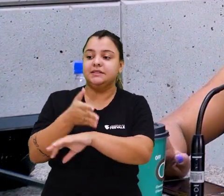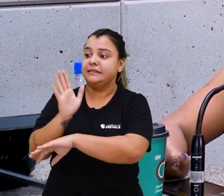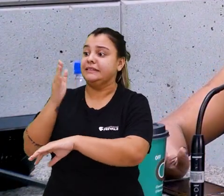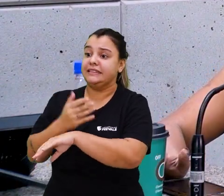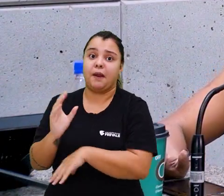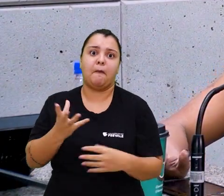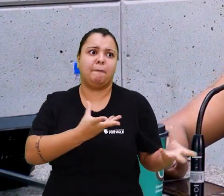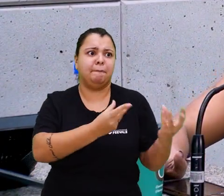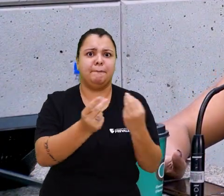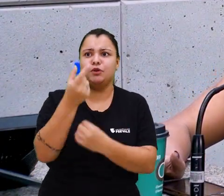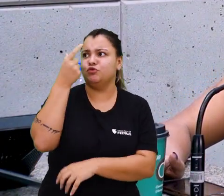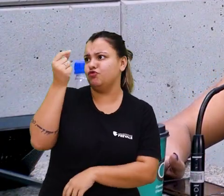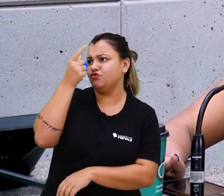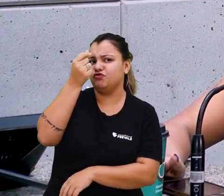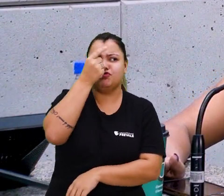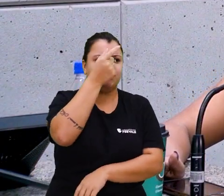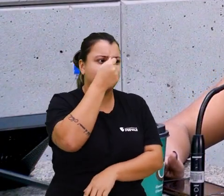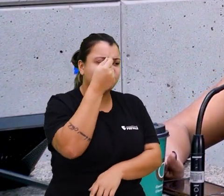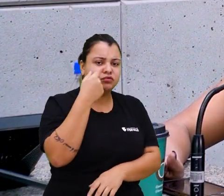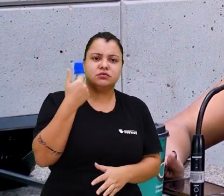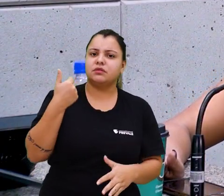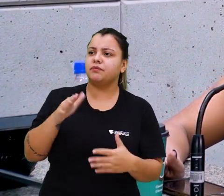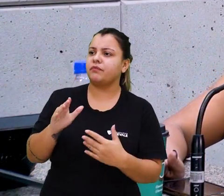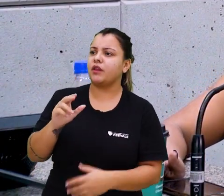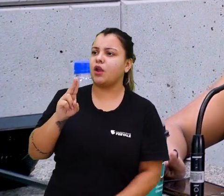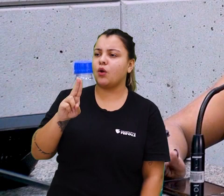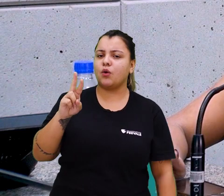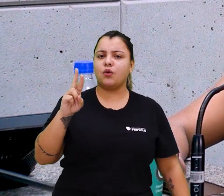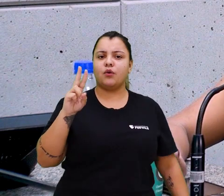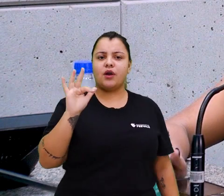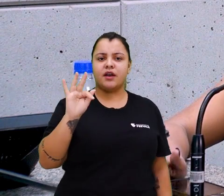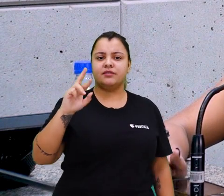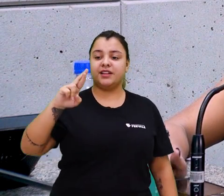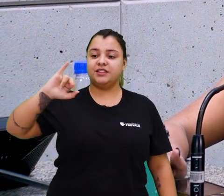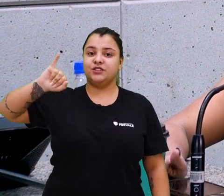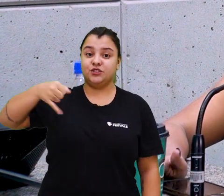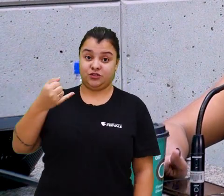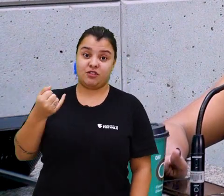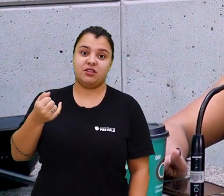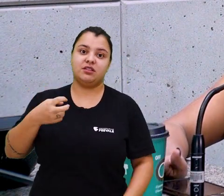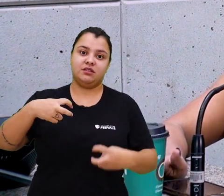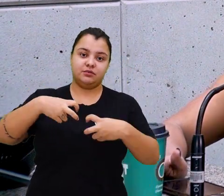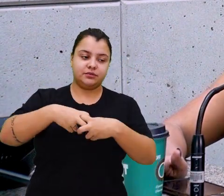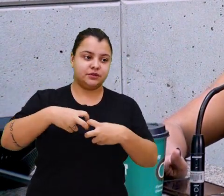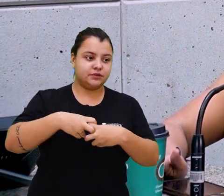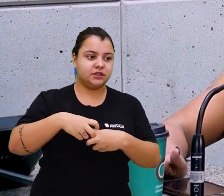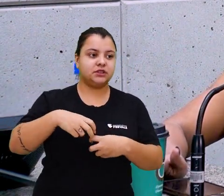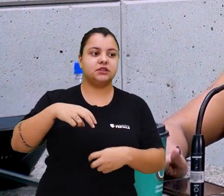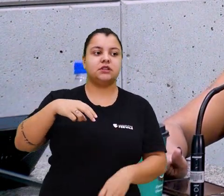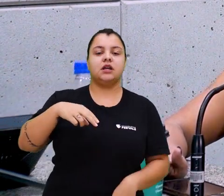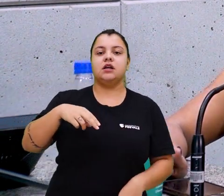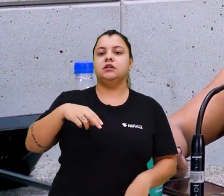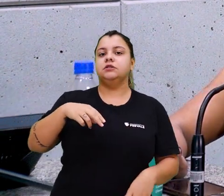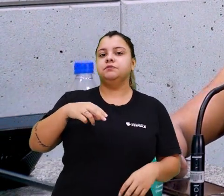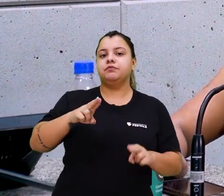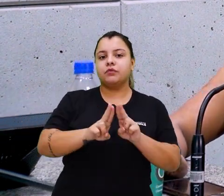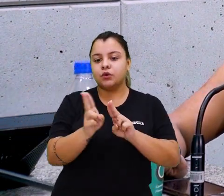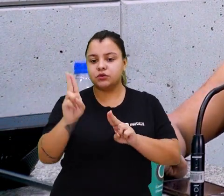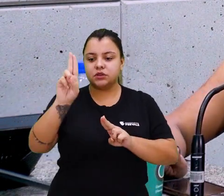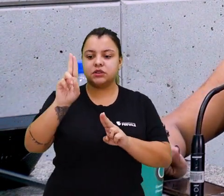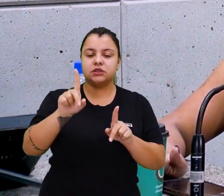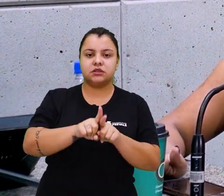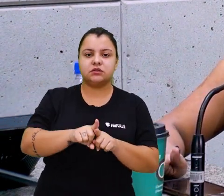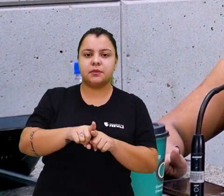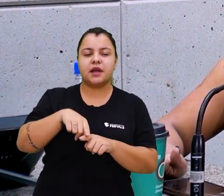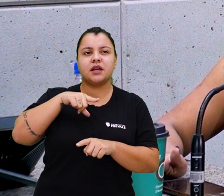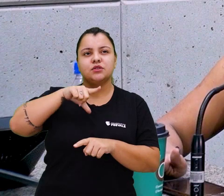várias faculdades passei na passei na UFRJ pra física passei na Unisinos aí na Unisinos eu